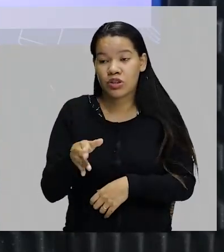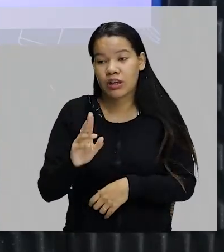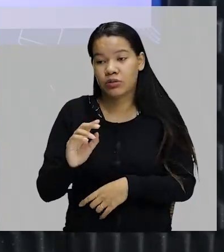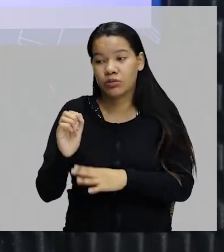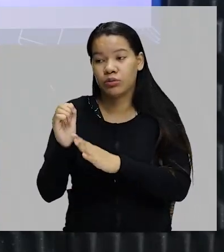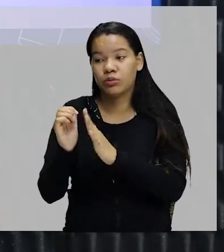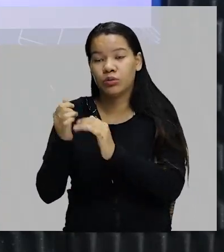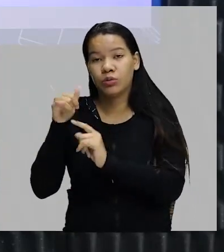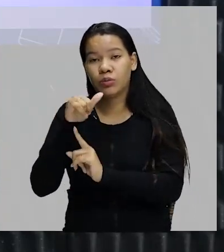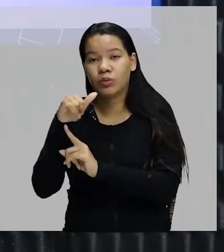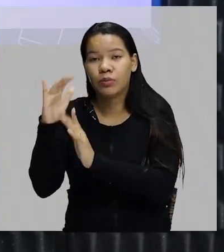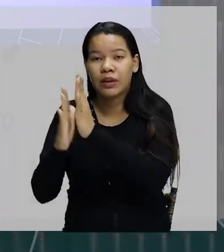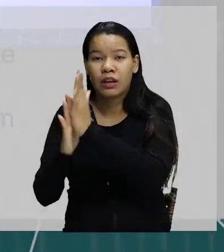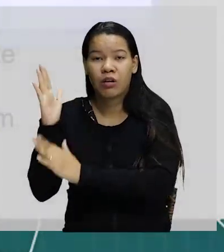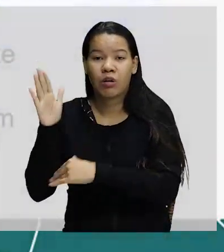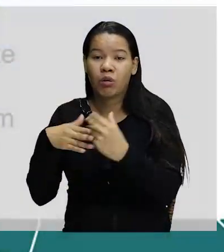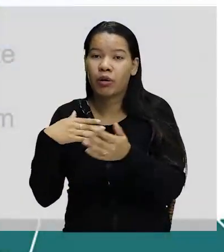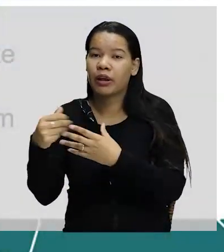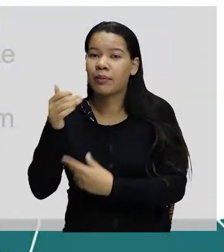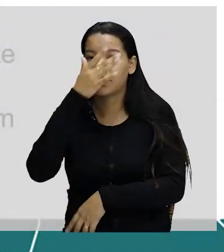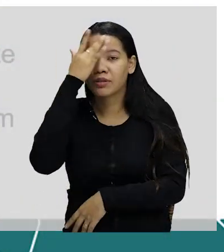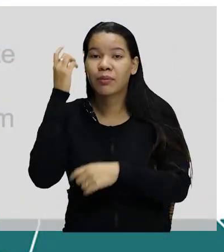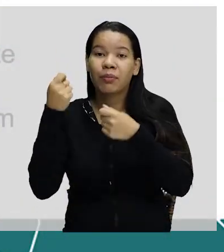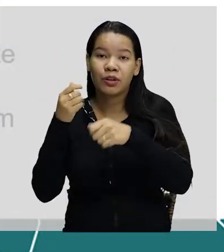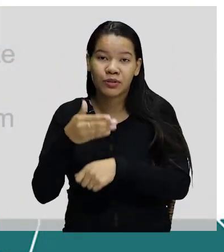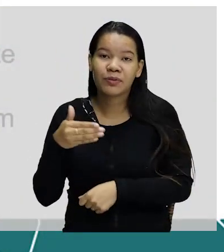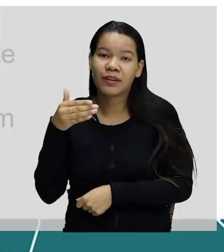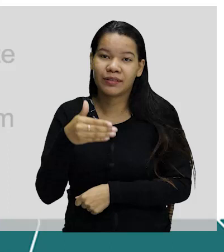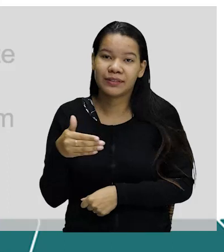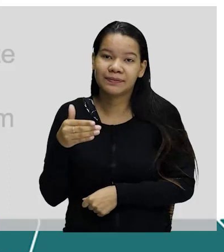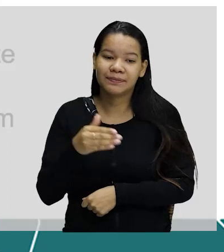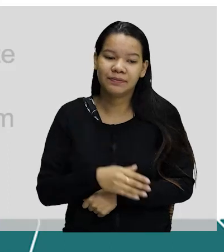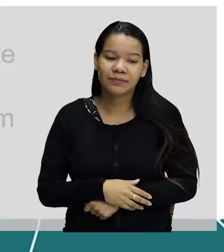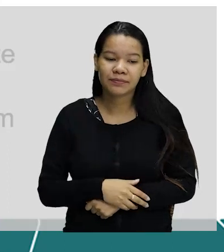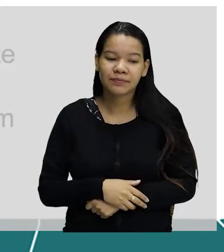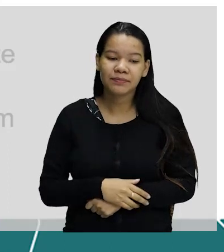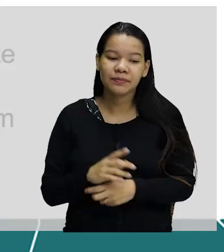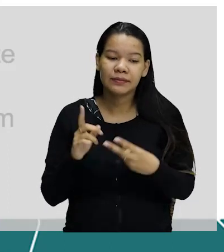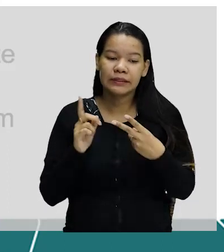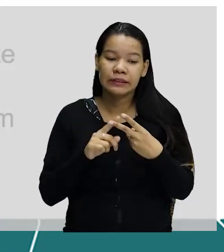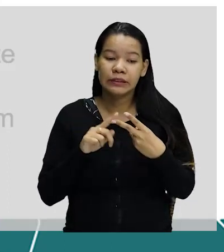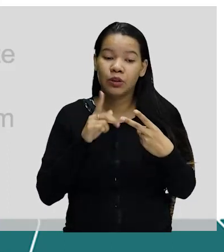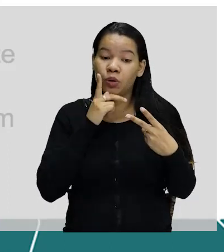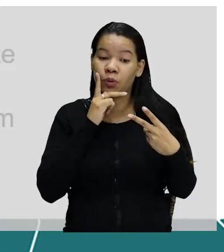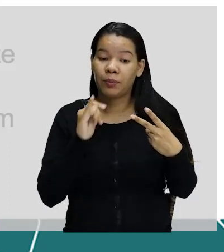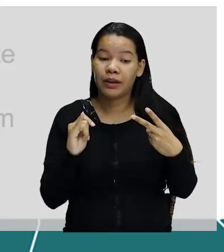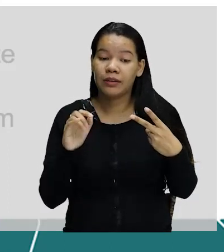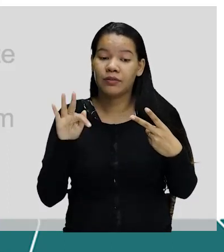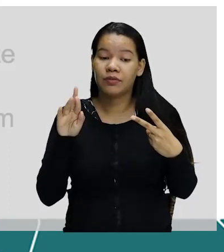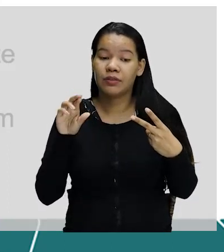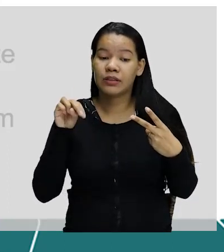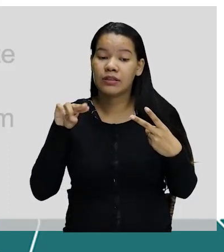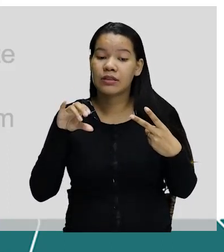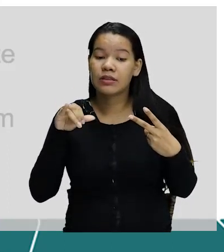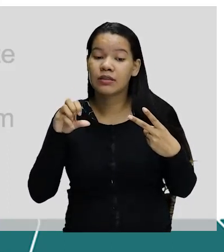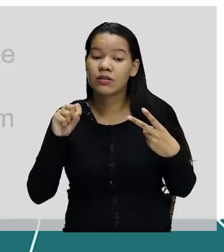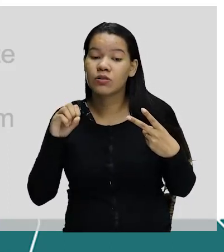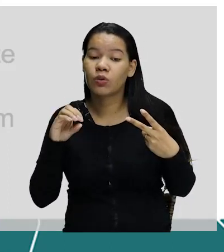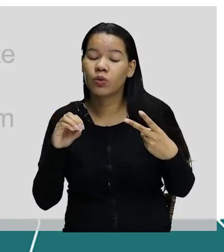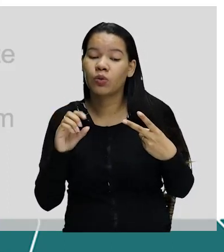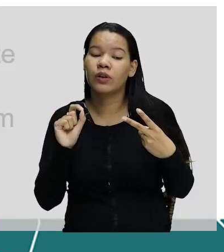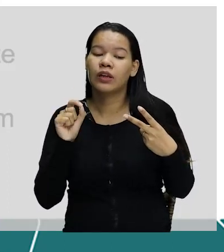Então, fica bem gigantesca a apresentação. Pai Francisco, o vaqueiro, veste-se com roupa mais